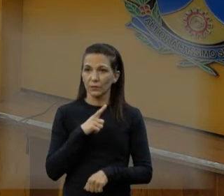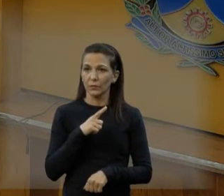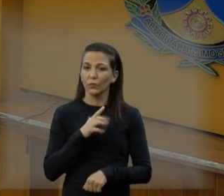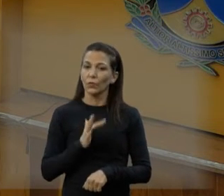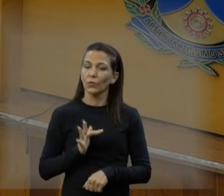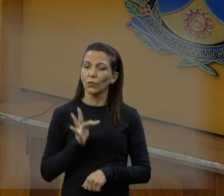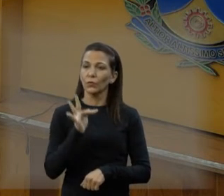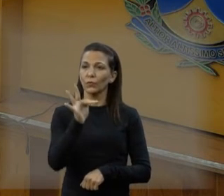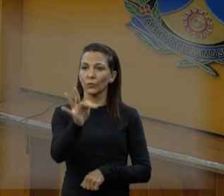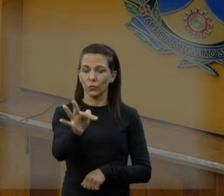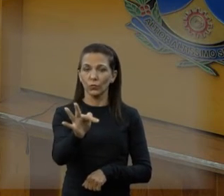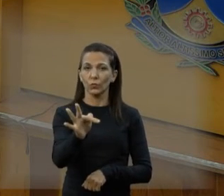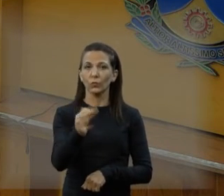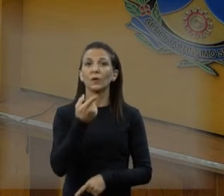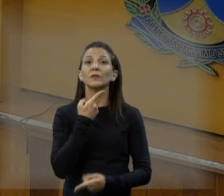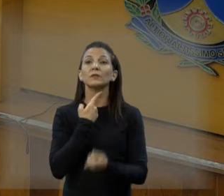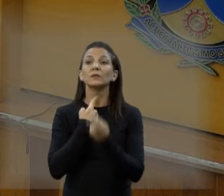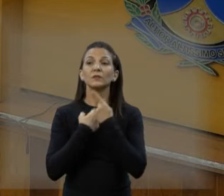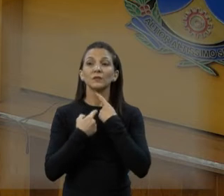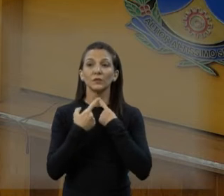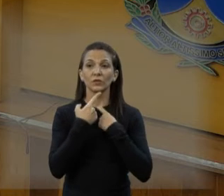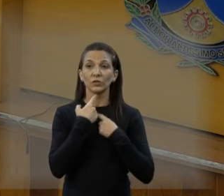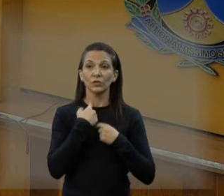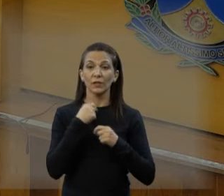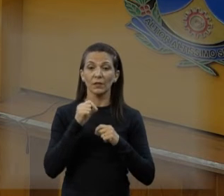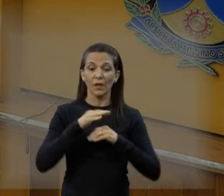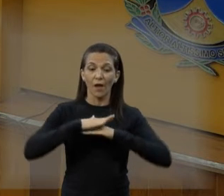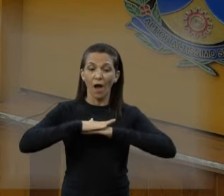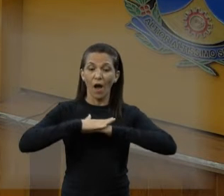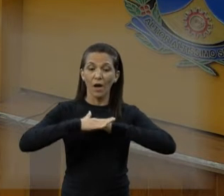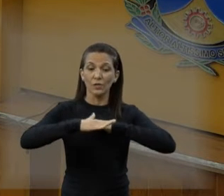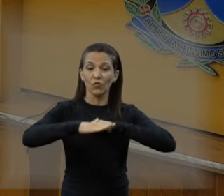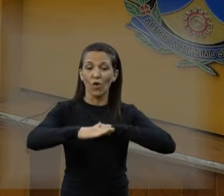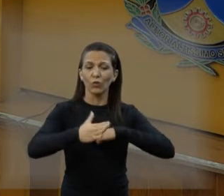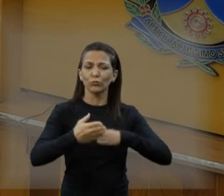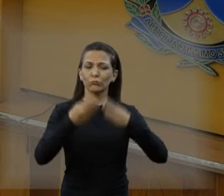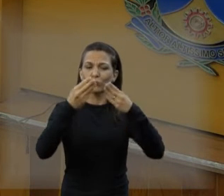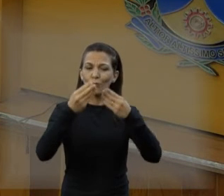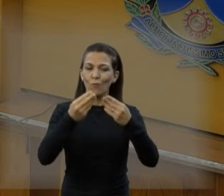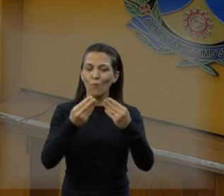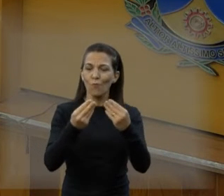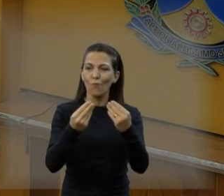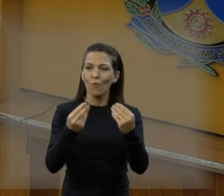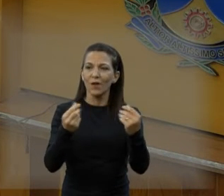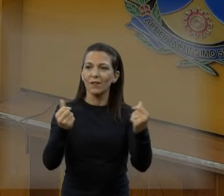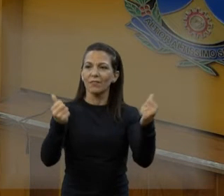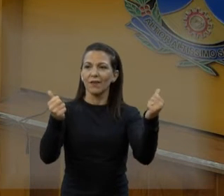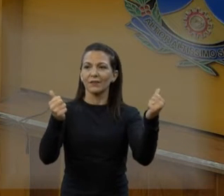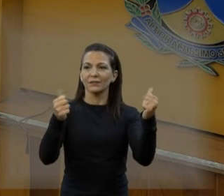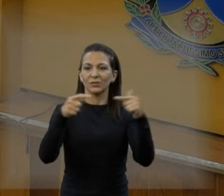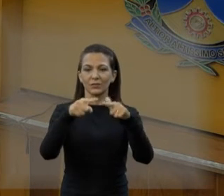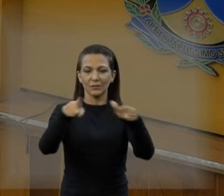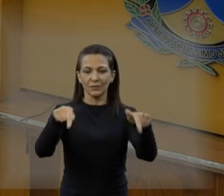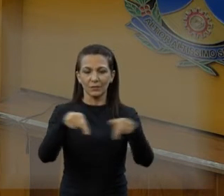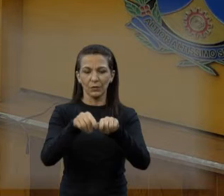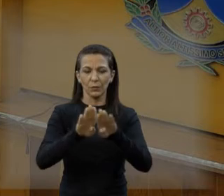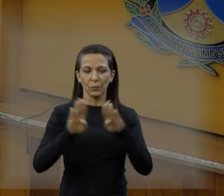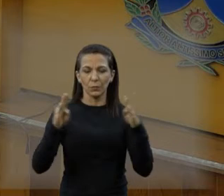no futuro né Tem uma pavimentação de qualidade nos novos Empreendimentos